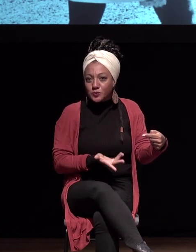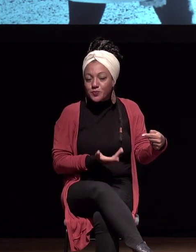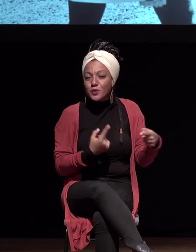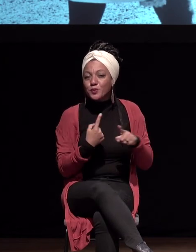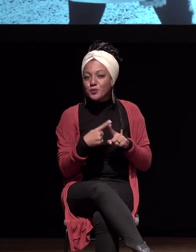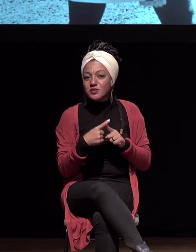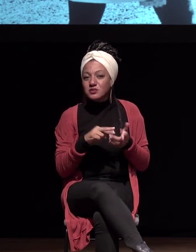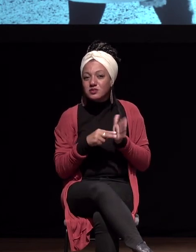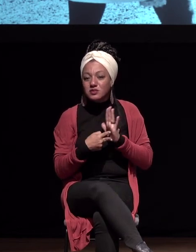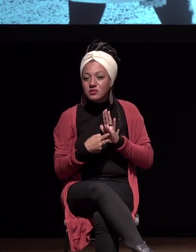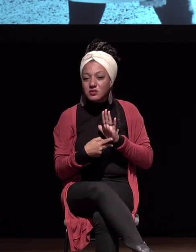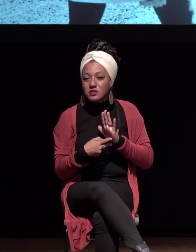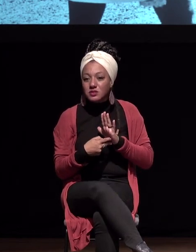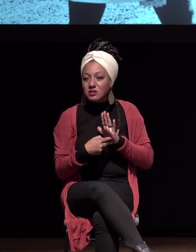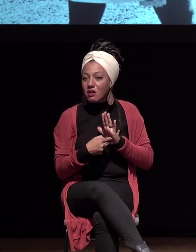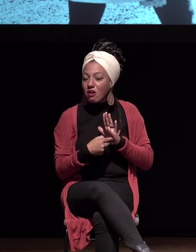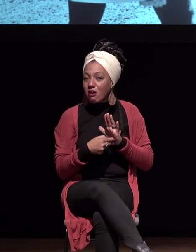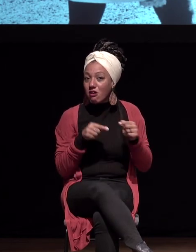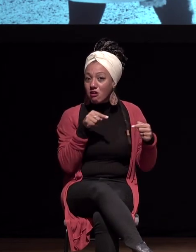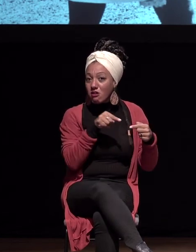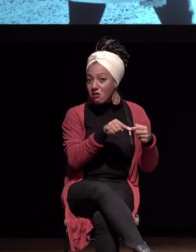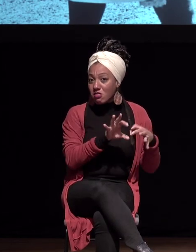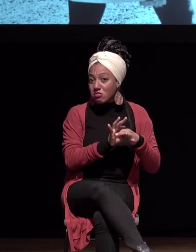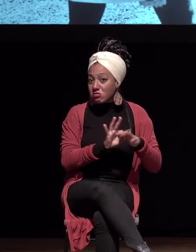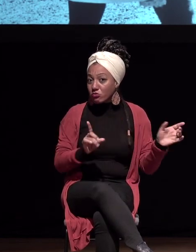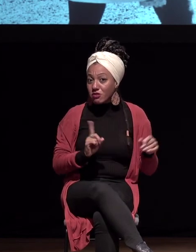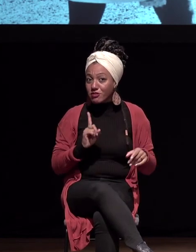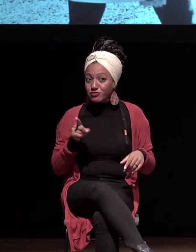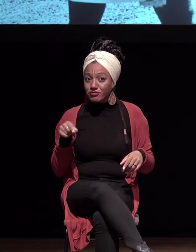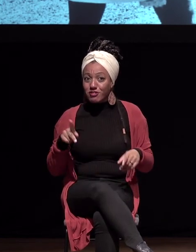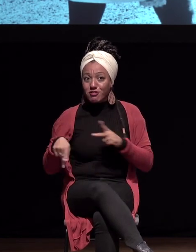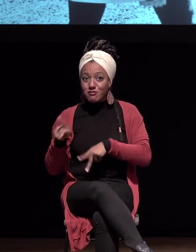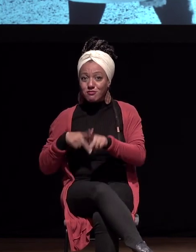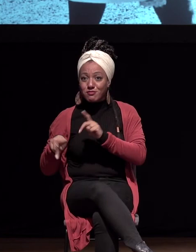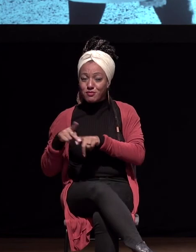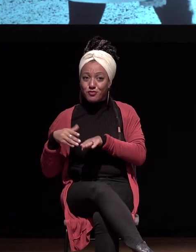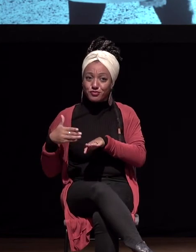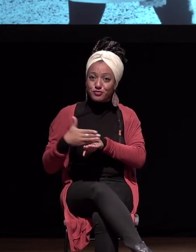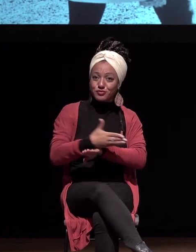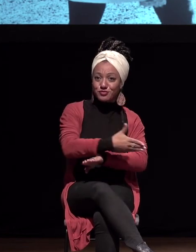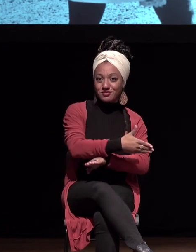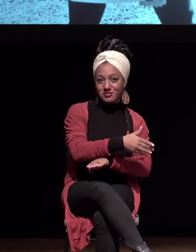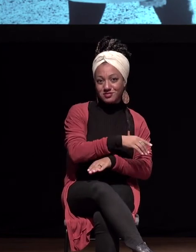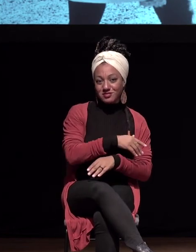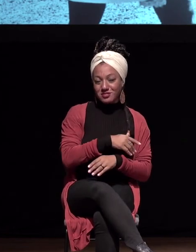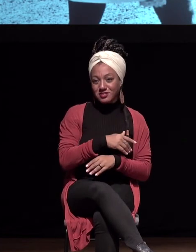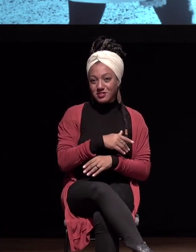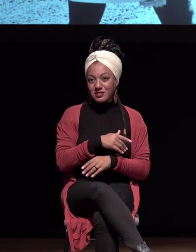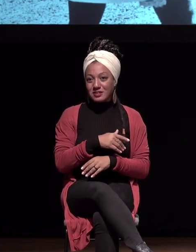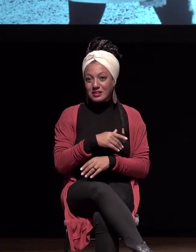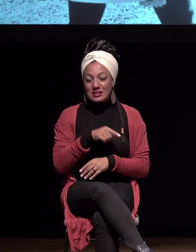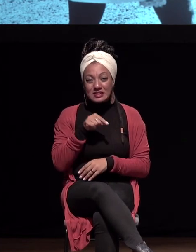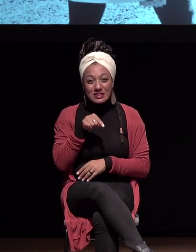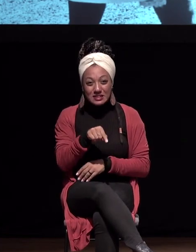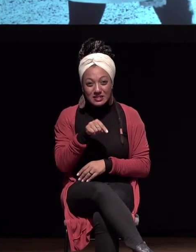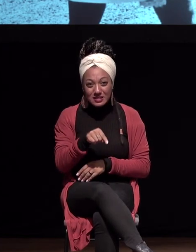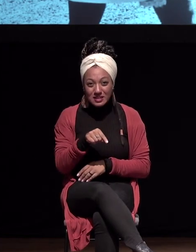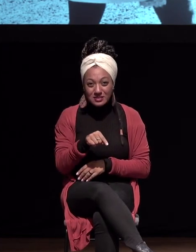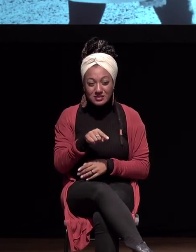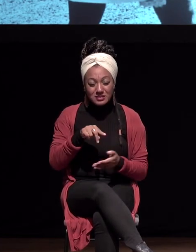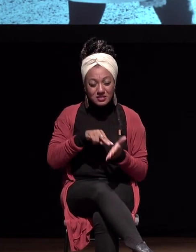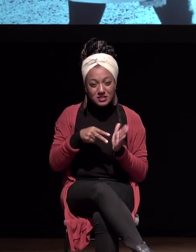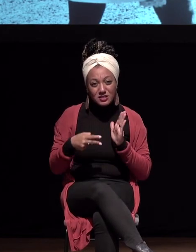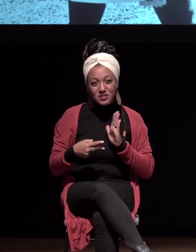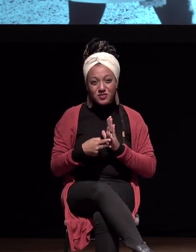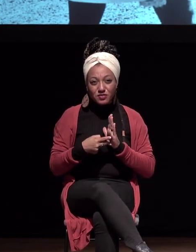um território e essa mesma resistência sucumba engolida por uma lógica